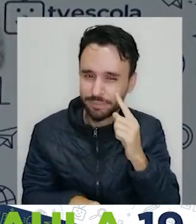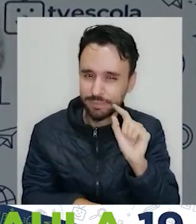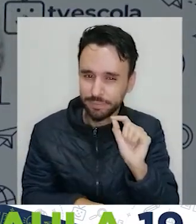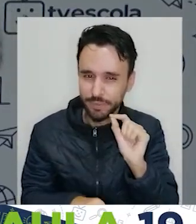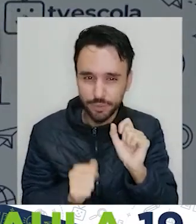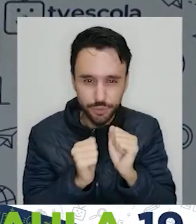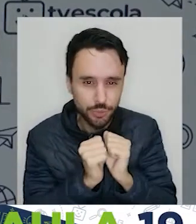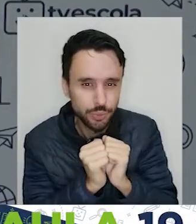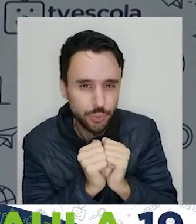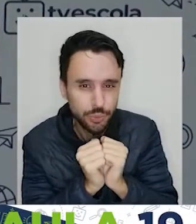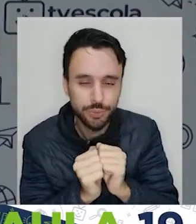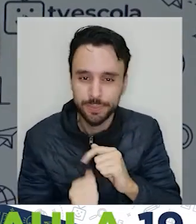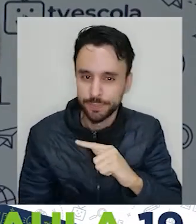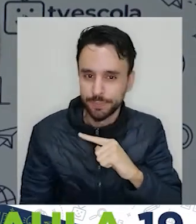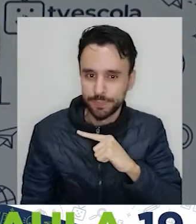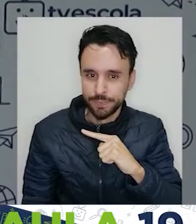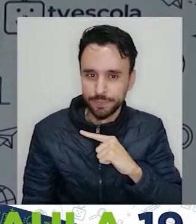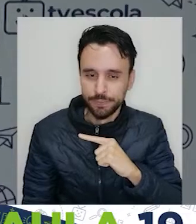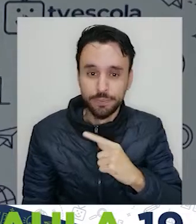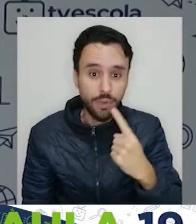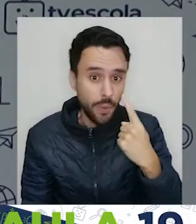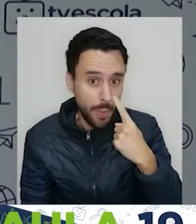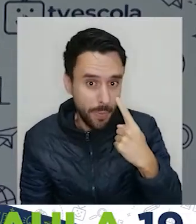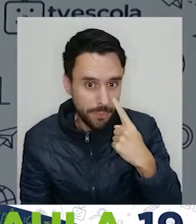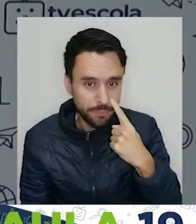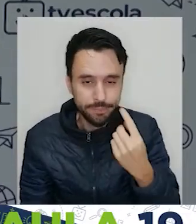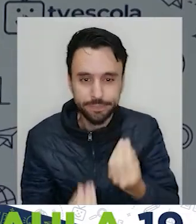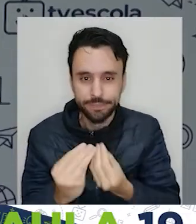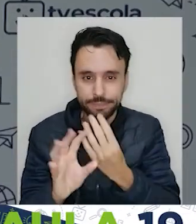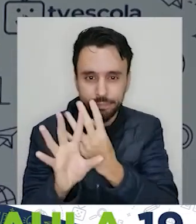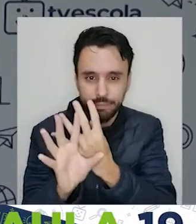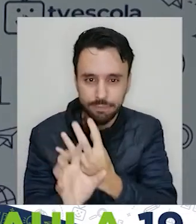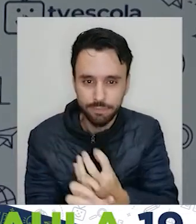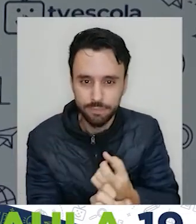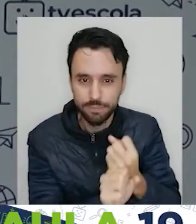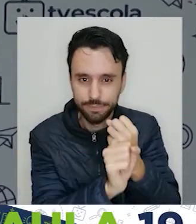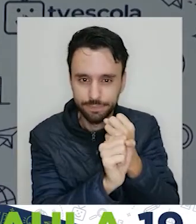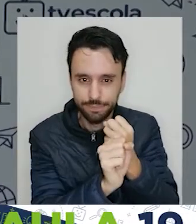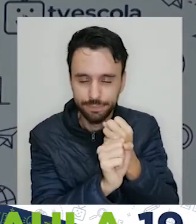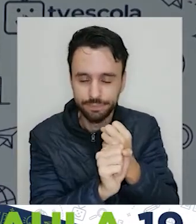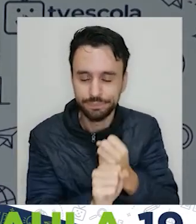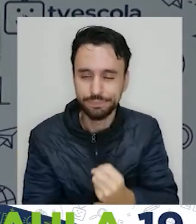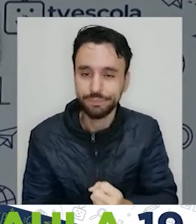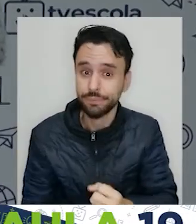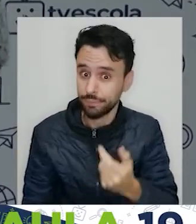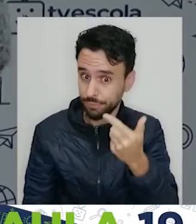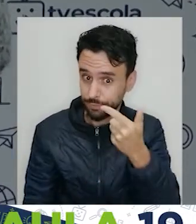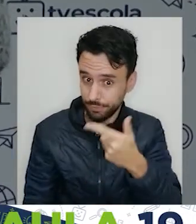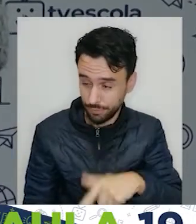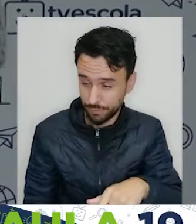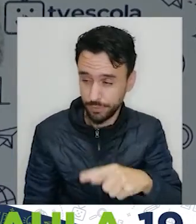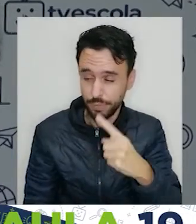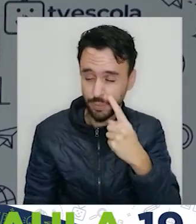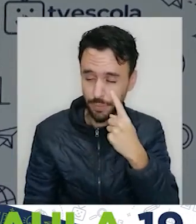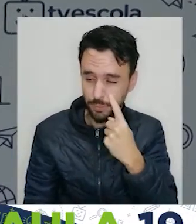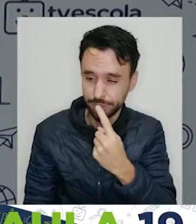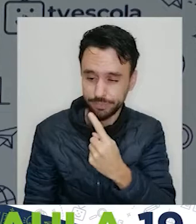próxima tela também. Vamos lá? Vamos contar novamente? Um,